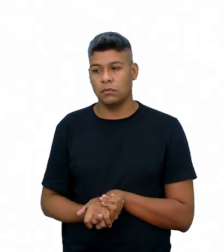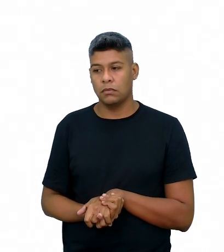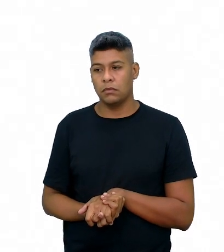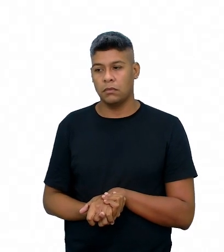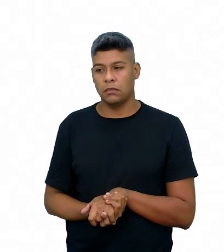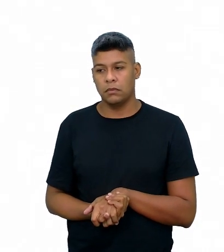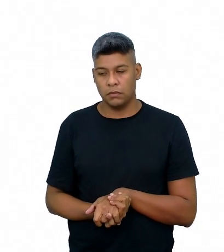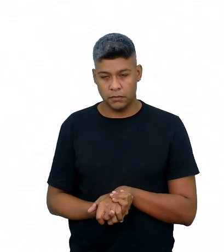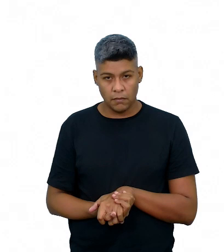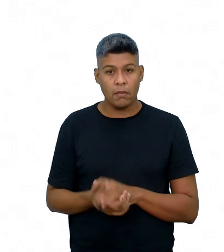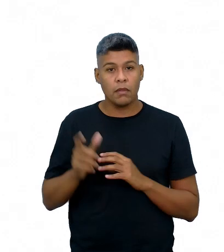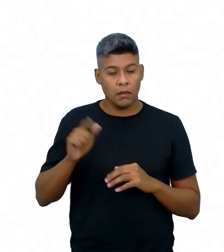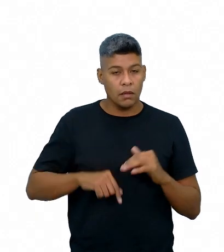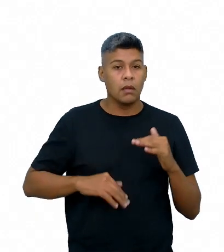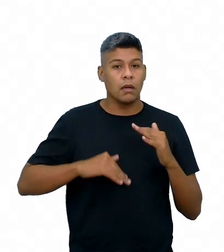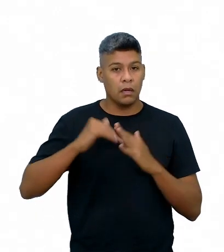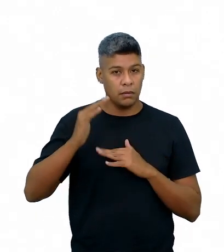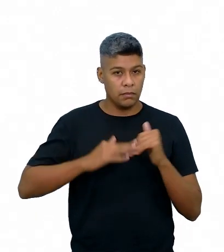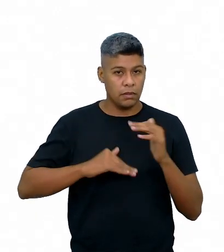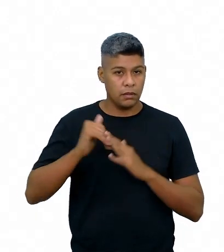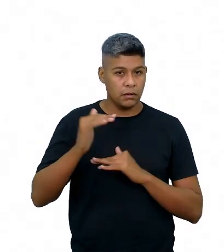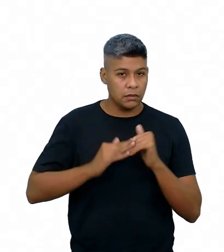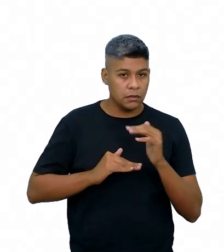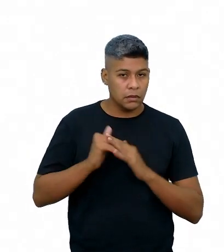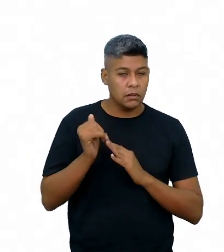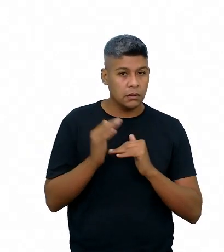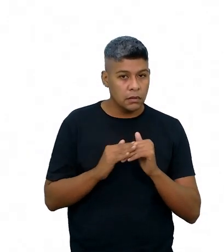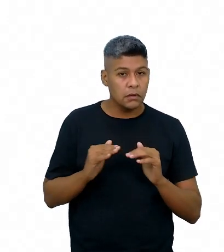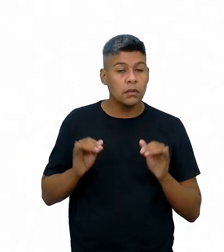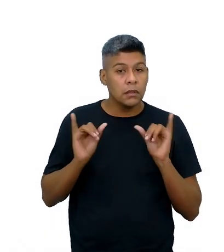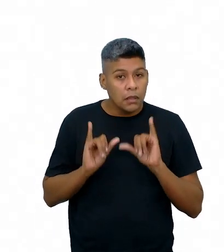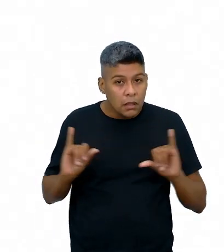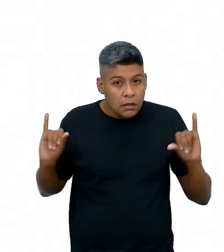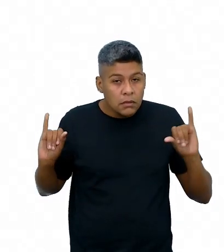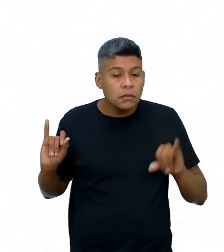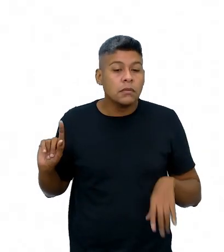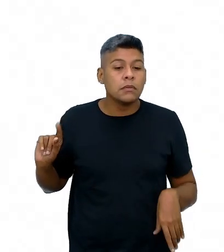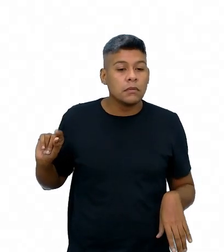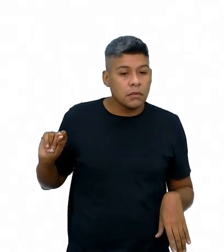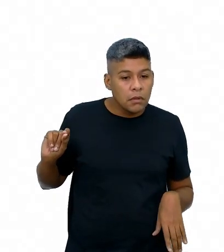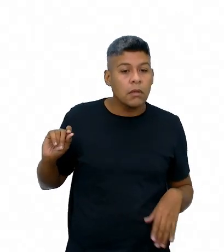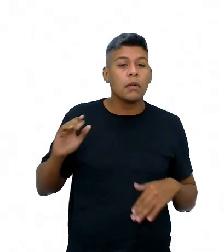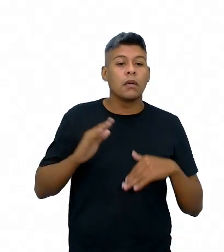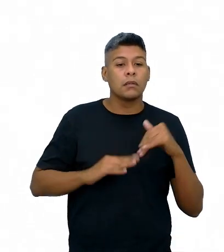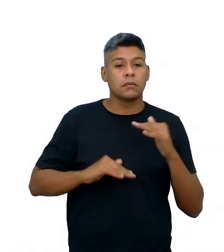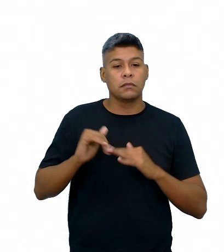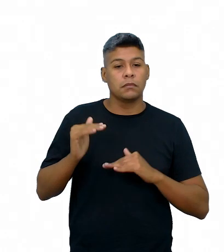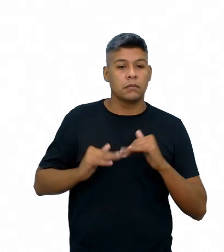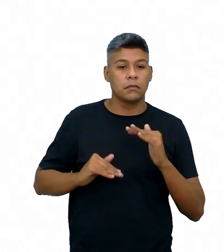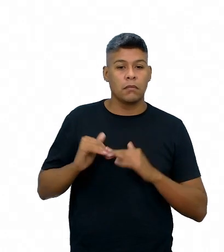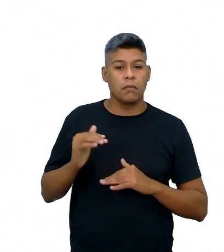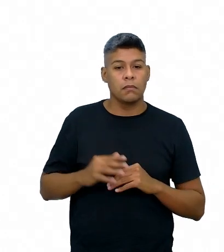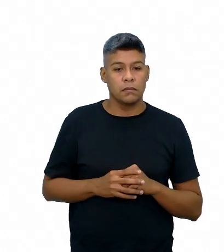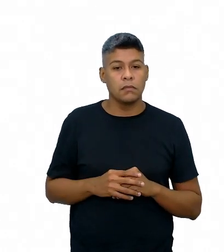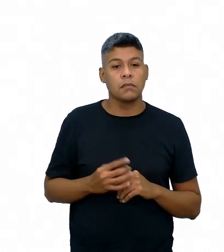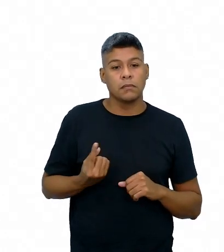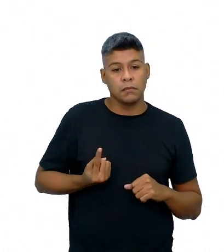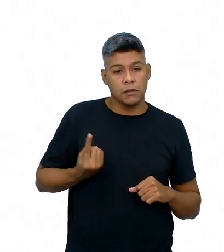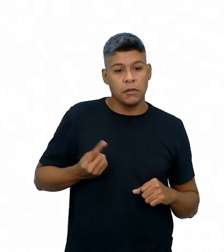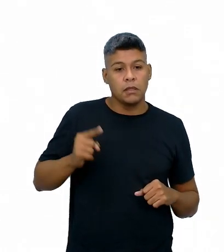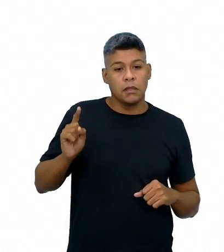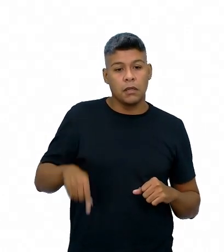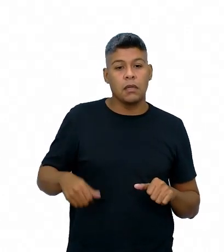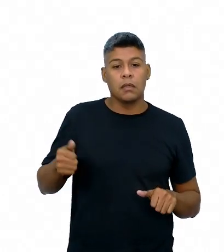Quais são as habilidades essenciais em foco aqui? A habilidade primeira